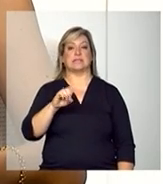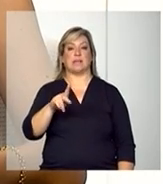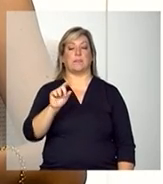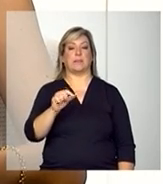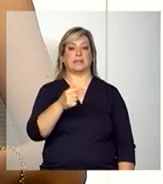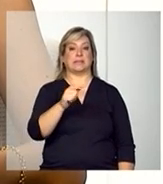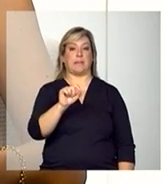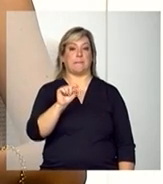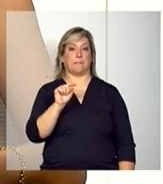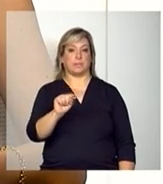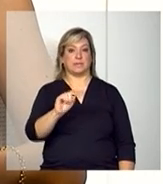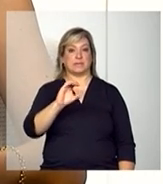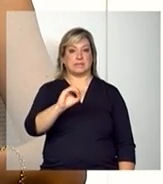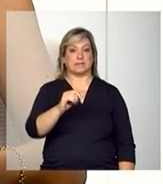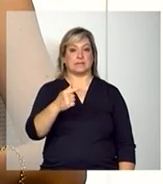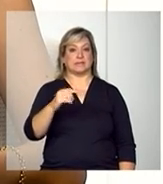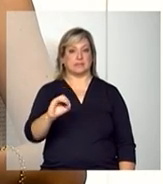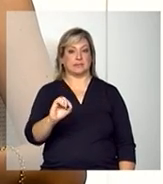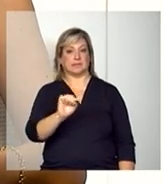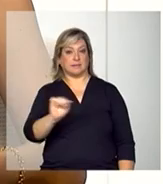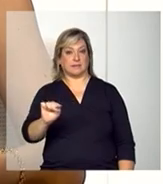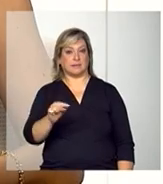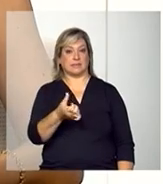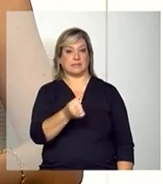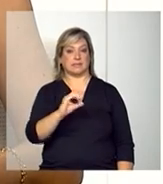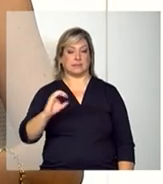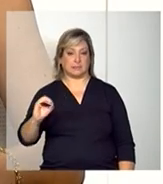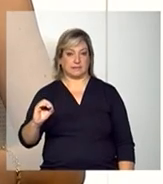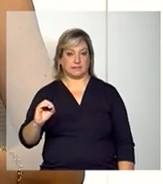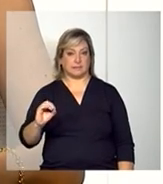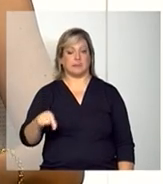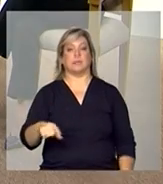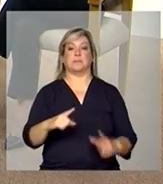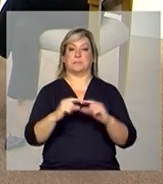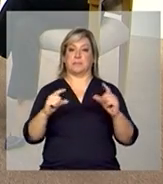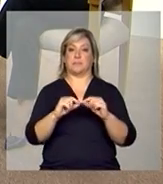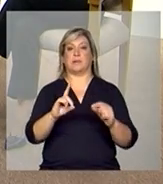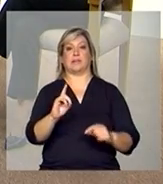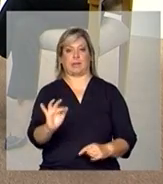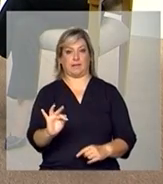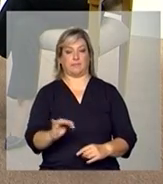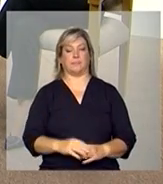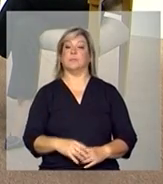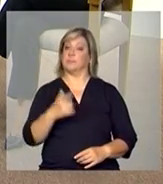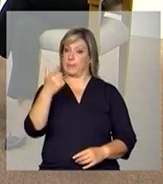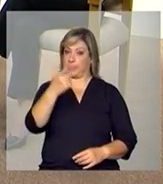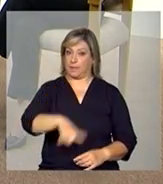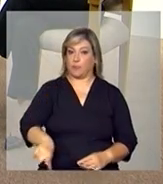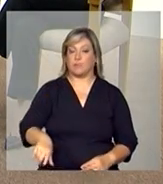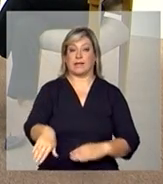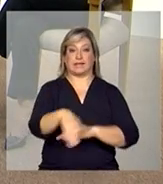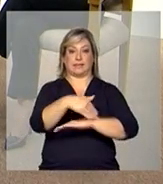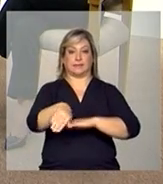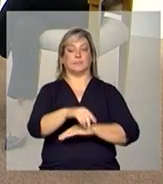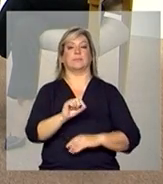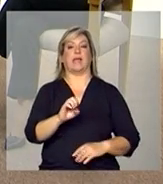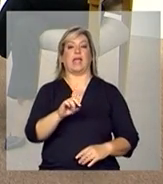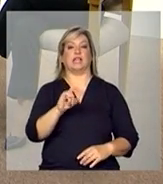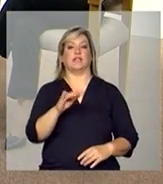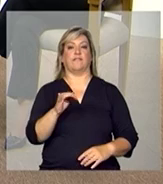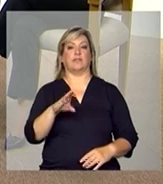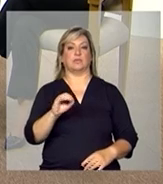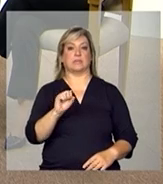70 070 tr600 em Brasília no DF Vamos repetir Vamos repetir Vamos repetir Edifício